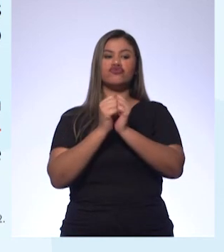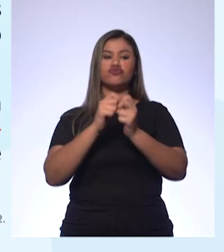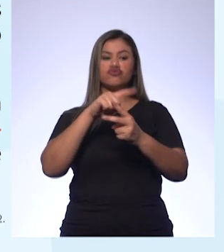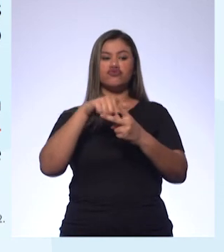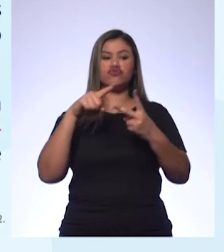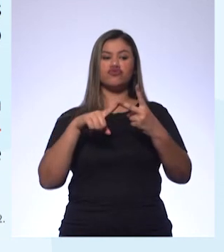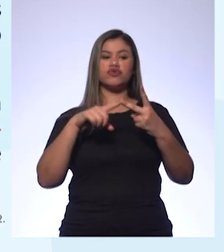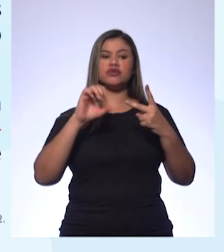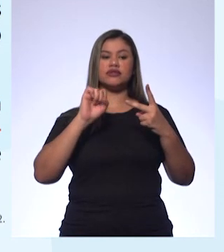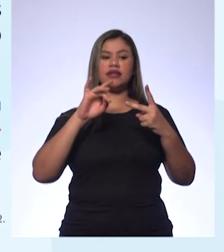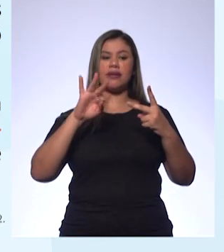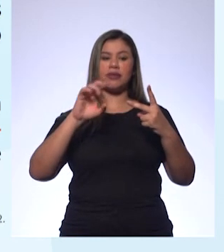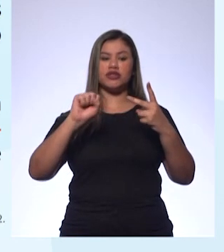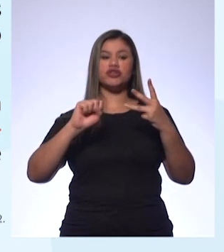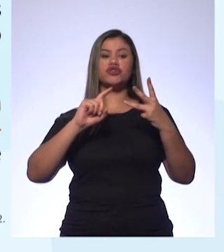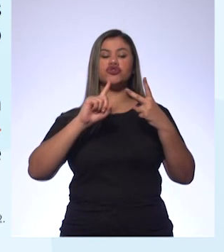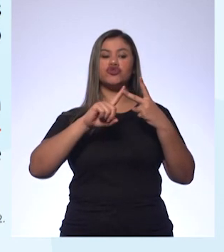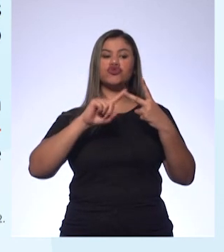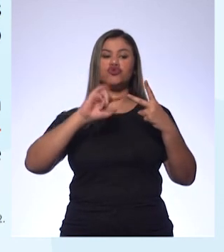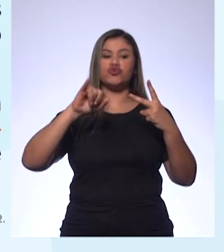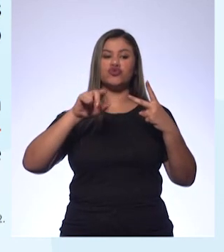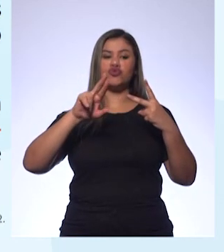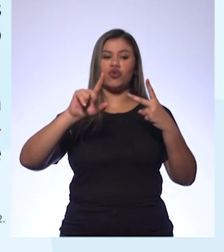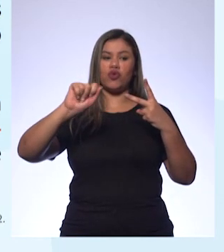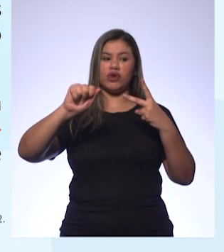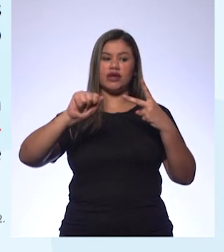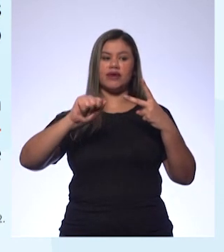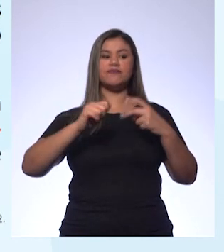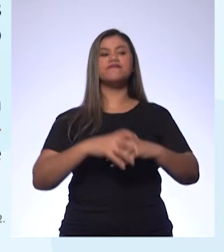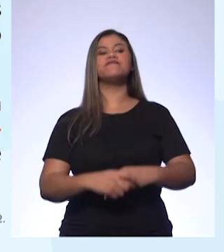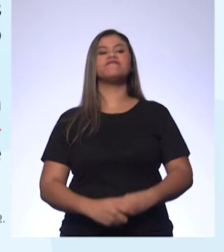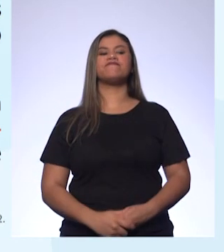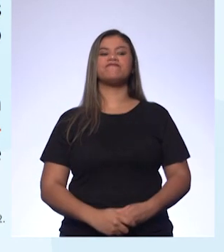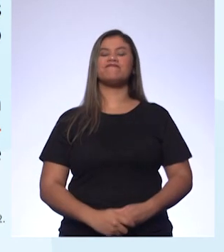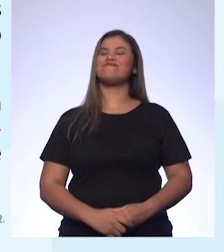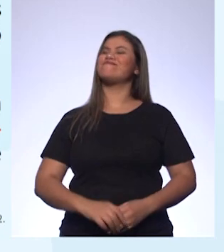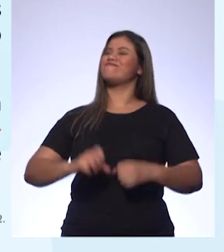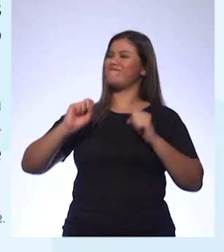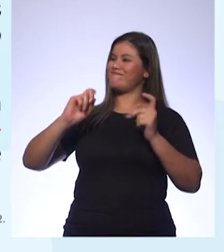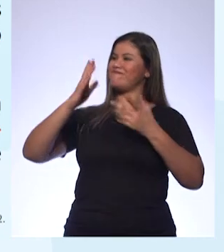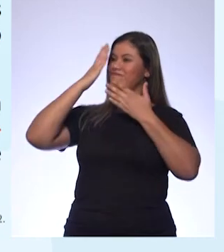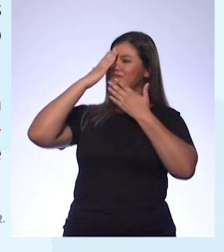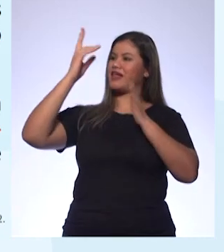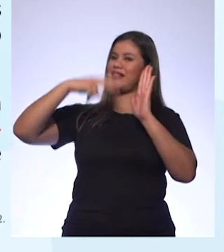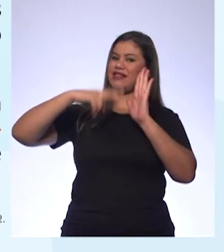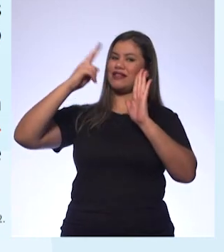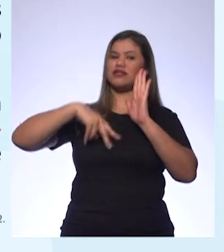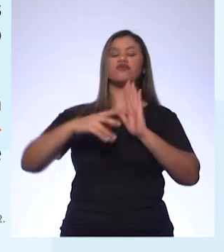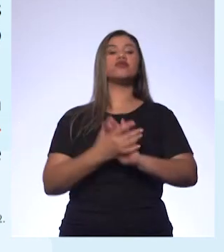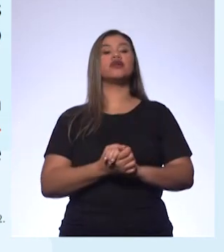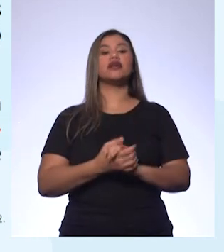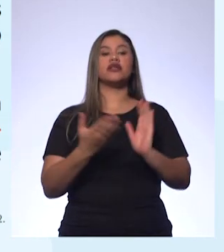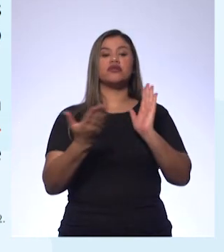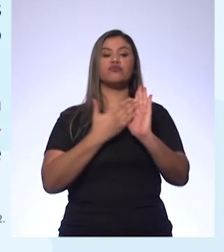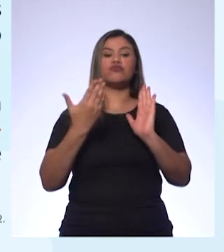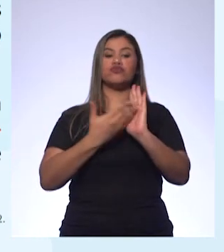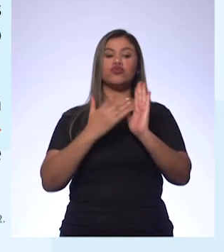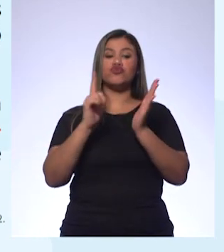Souza e Júlia Tacuno Espanhol. Ok, muito obrigada, Déia. Aí é retirada aí do Jornal da USP,